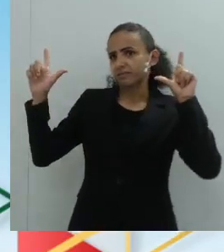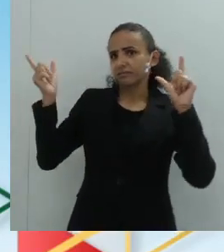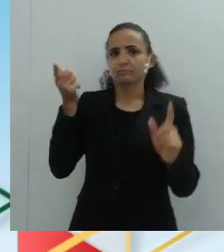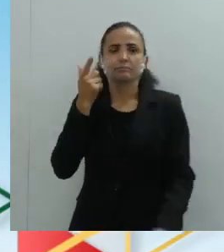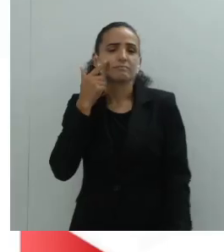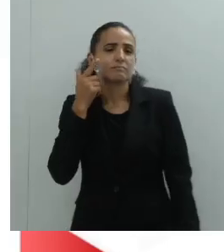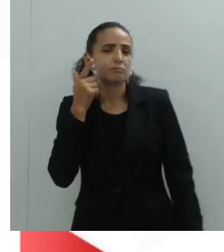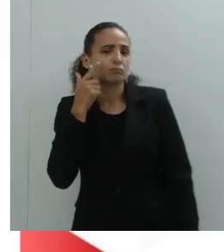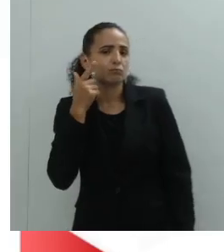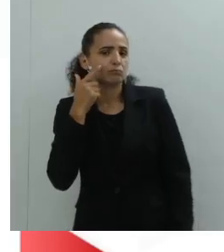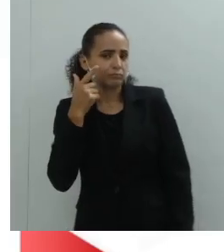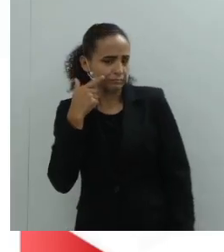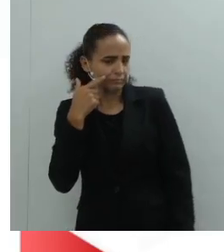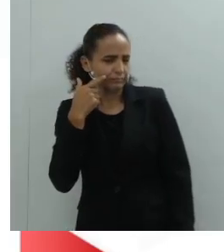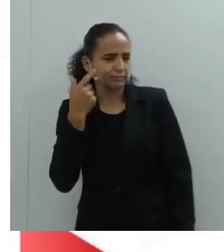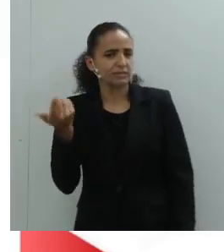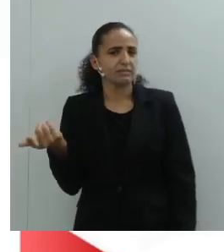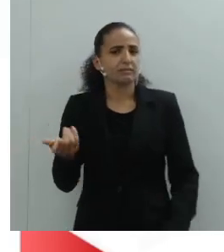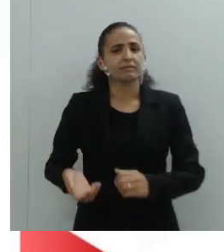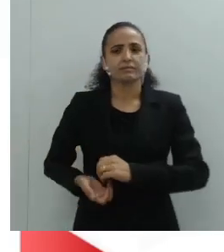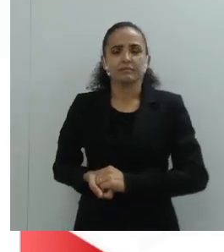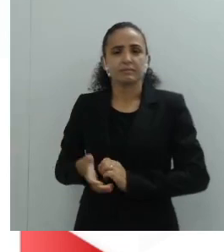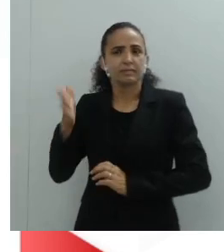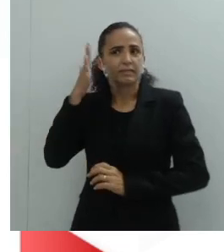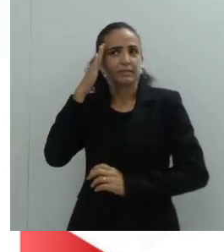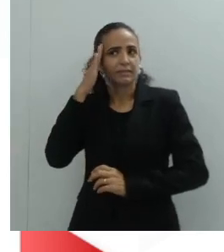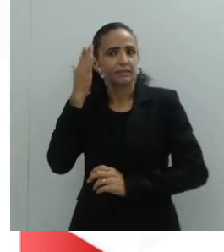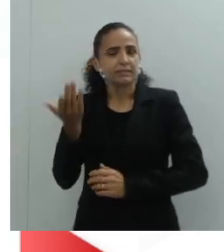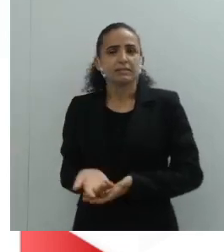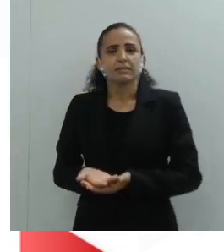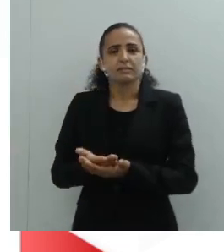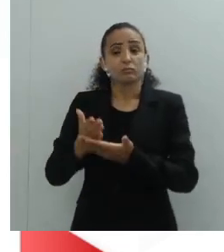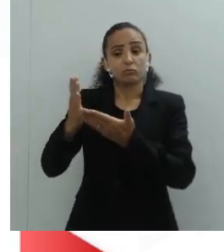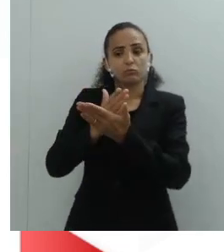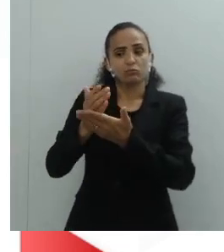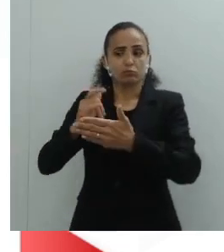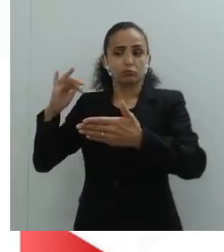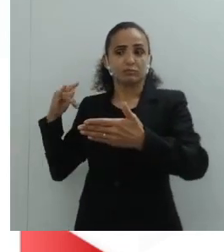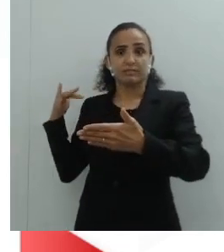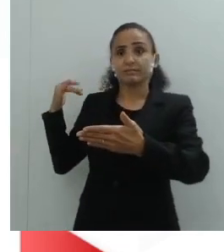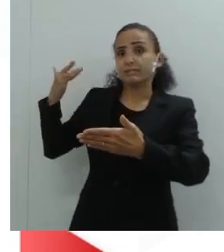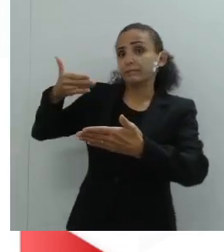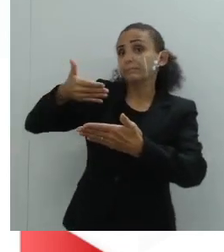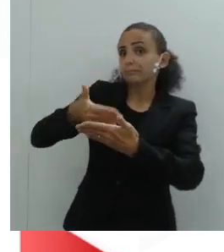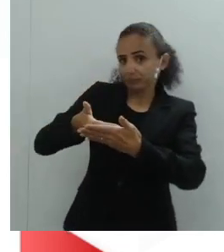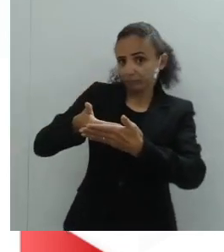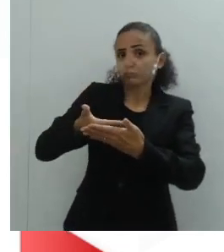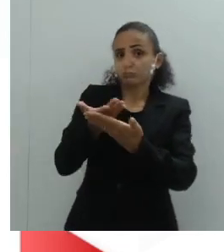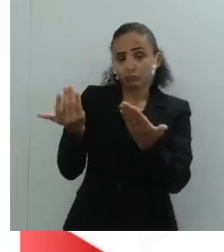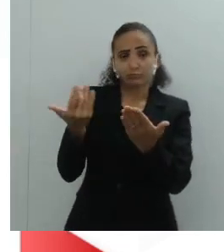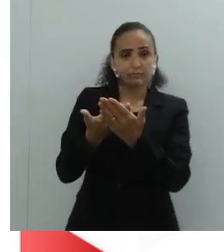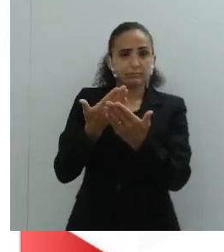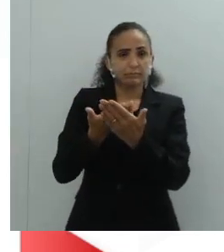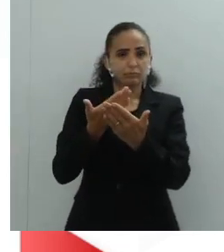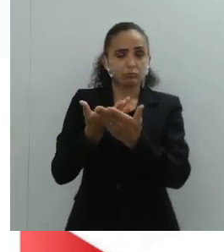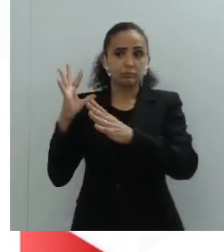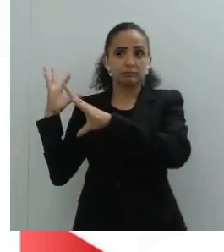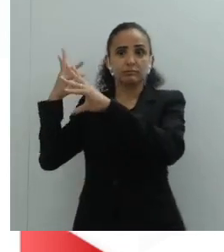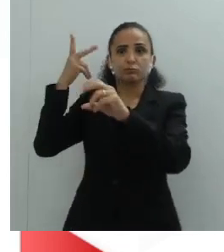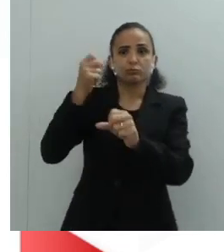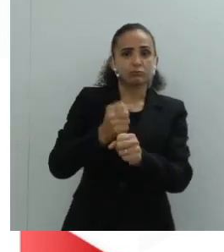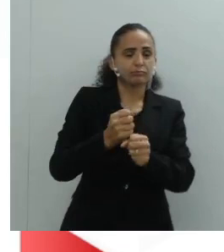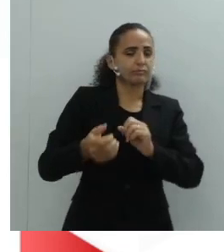vocês para a gente já deixar um pouquinho o que foi que a gente viu na aula anterior, tá bom? Nas